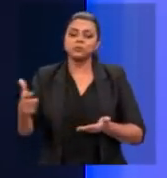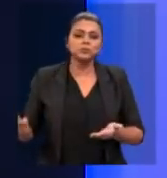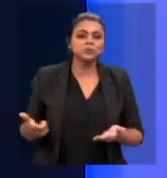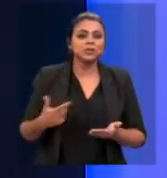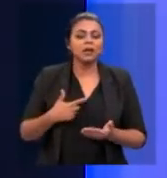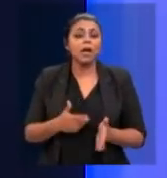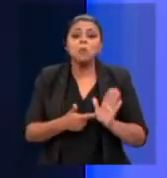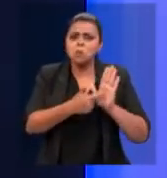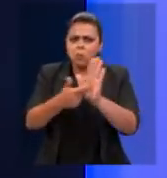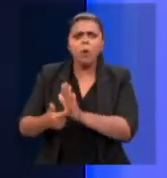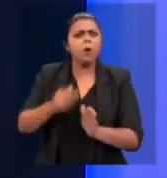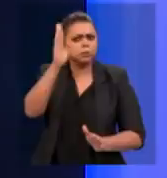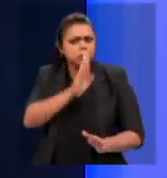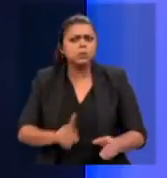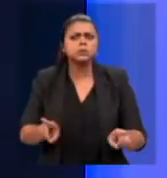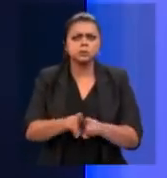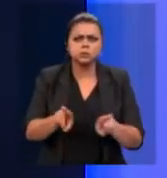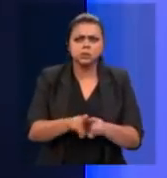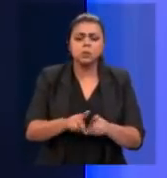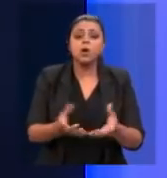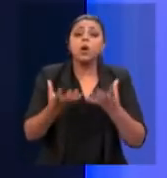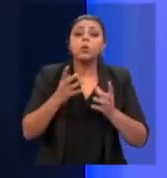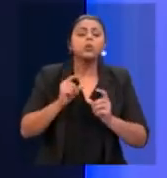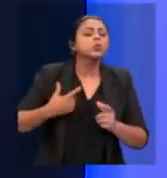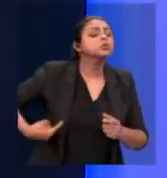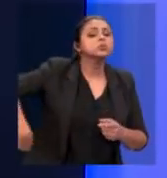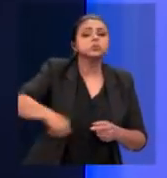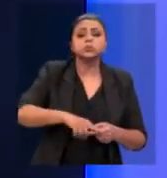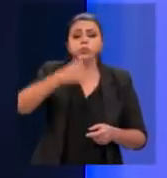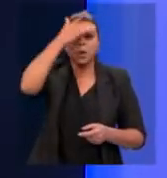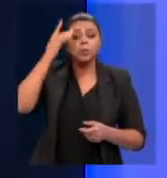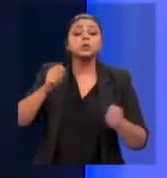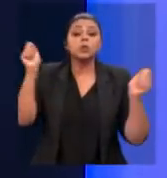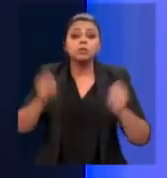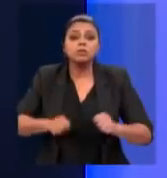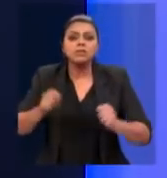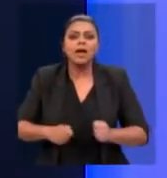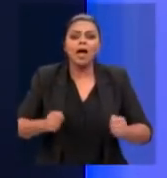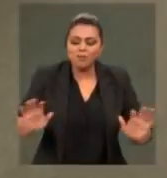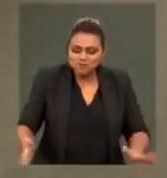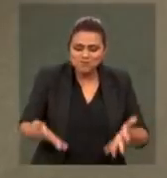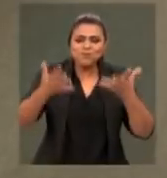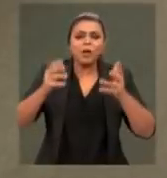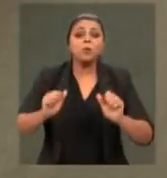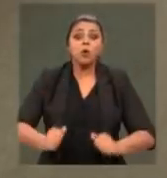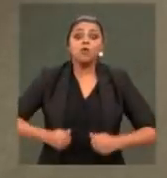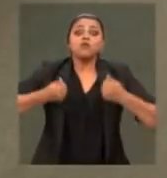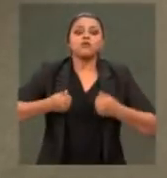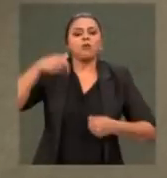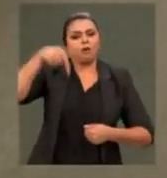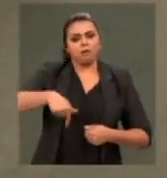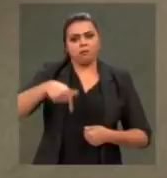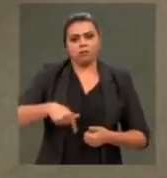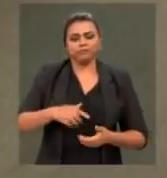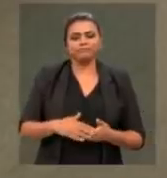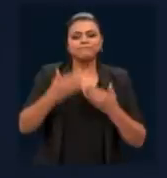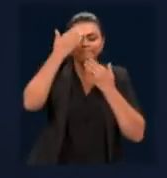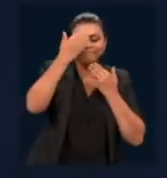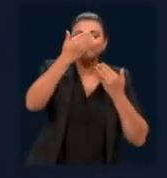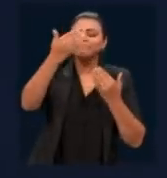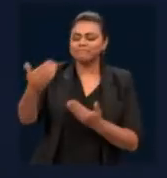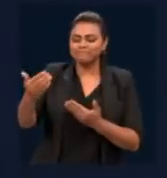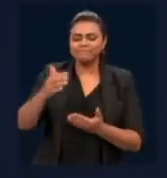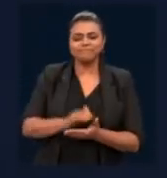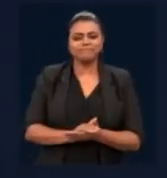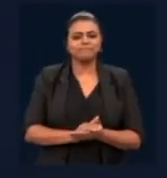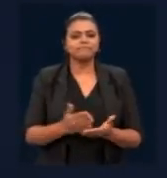então o que nós queremos é que todas as pessoas possam desenvolver isso inclusive com o fortalecimento regional obrigado candidato e